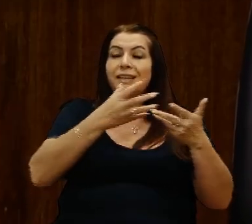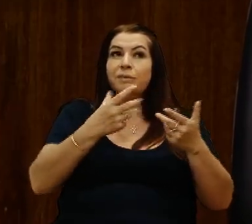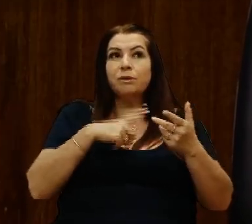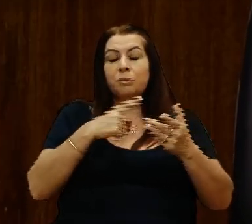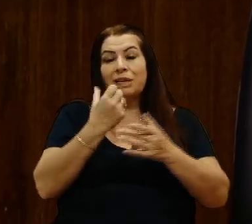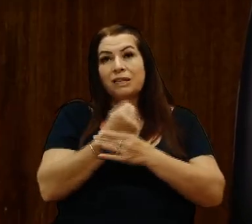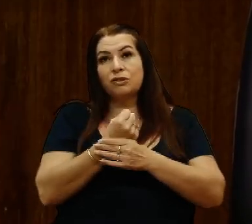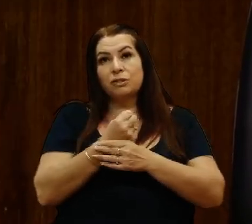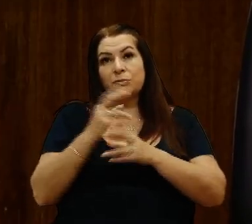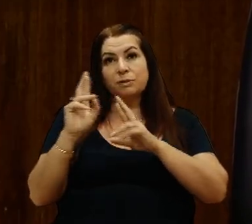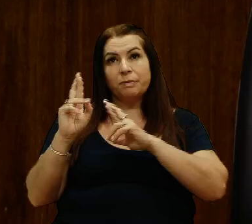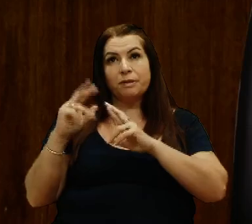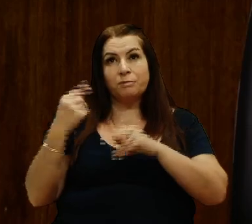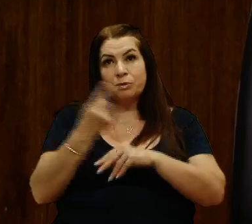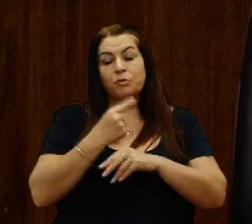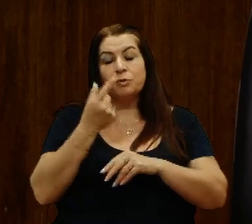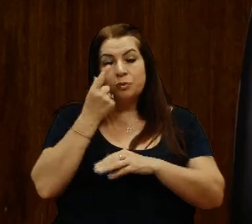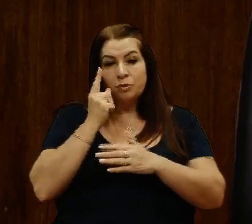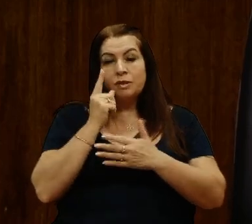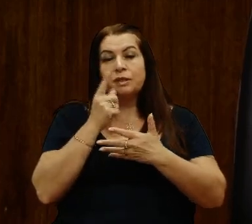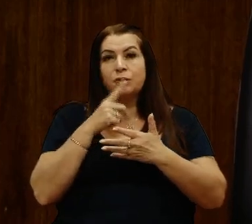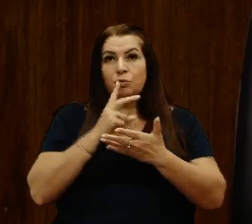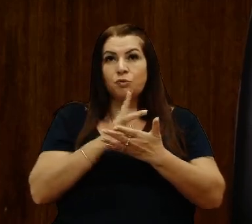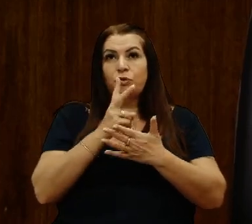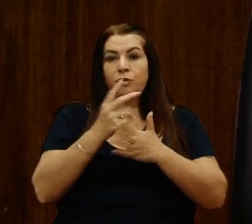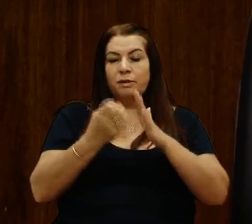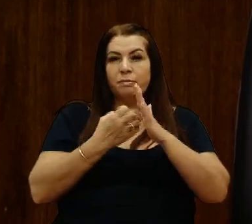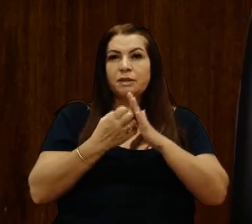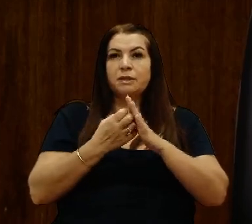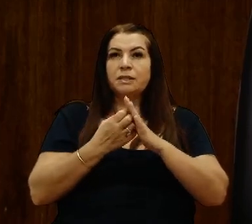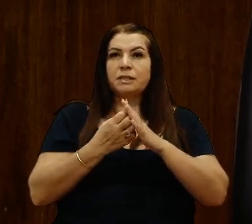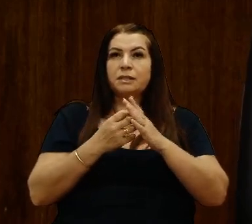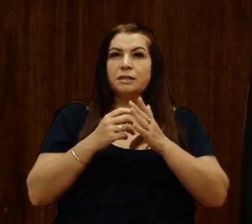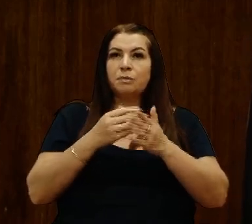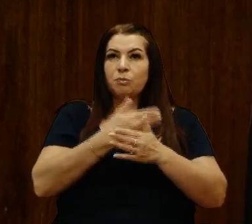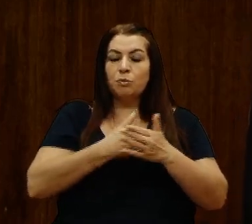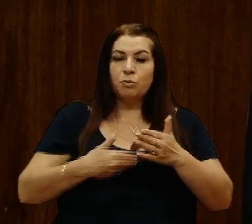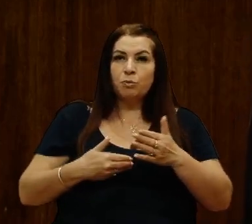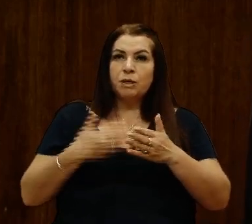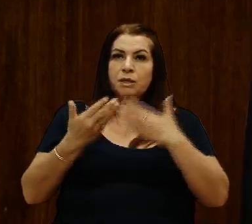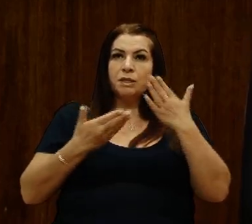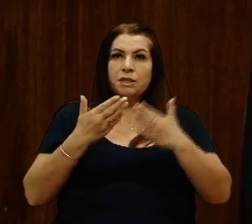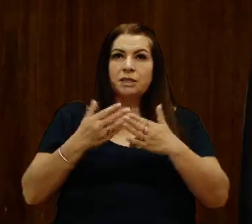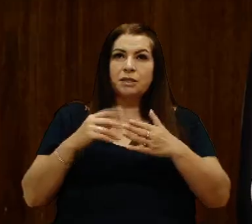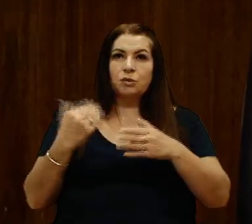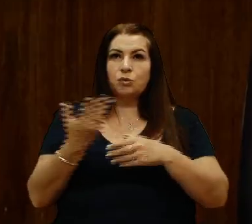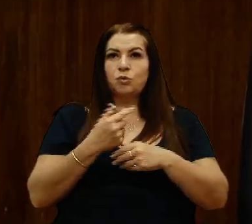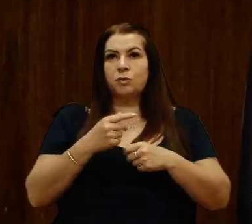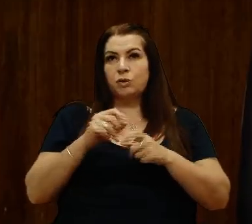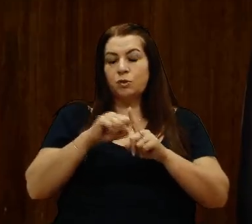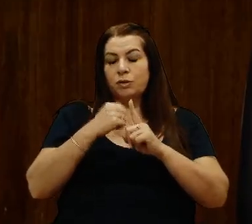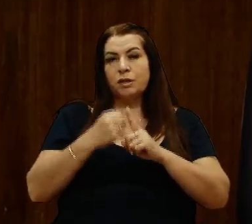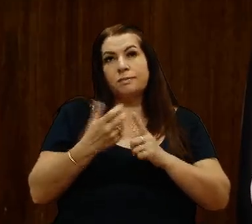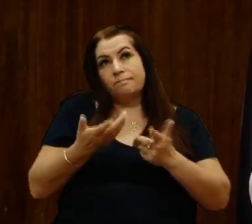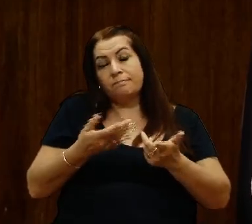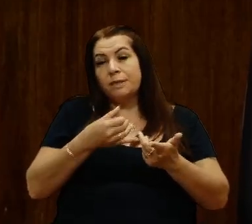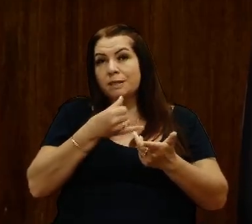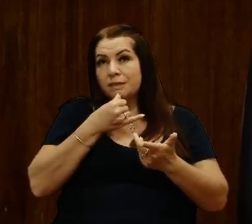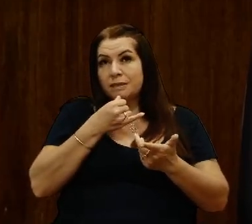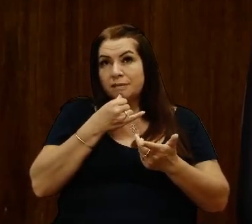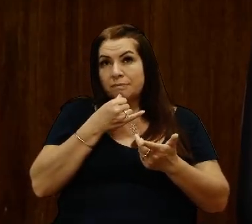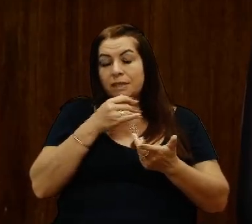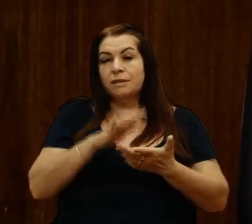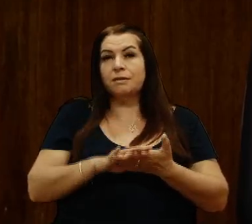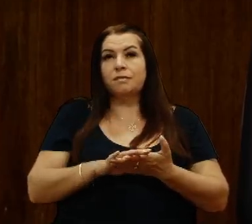para a gente conseguir manter essa empresa de forma pública e, mais do que isso, atendendo os anseios da sociedade. Mas, infelizmente, se